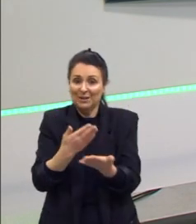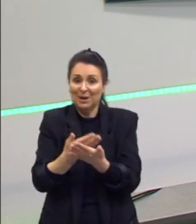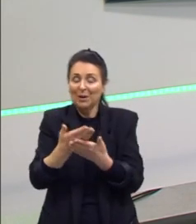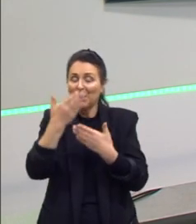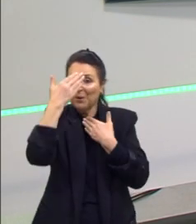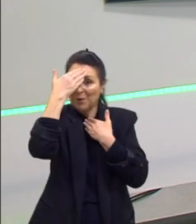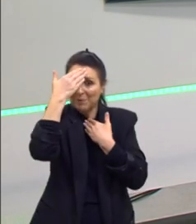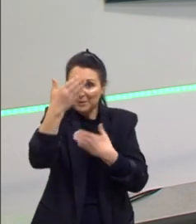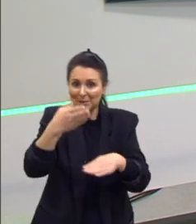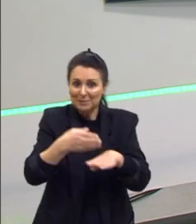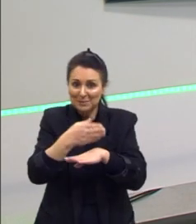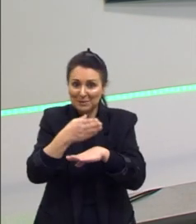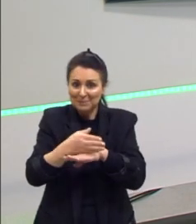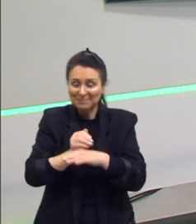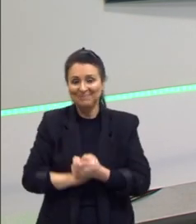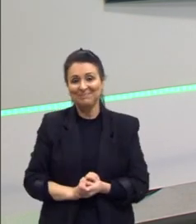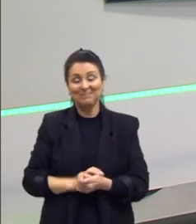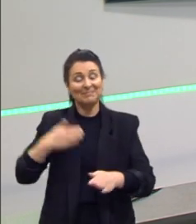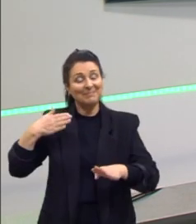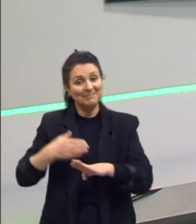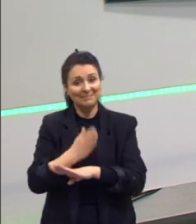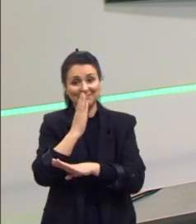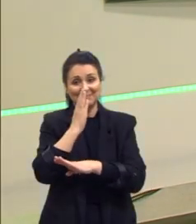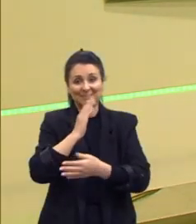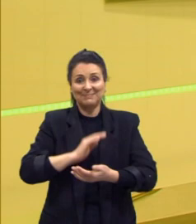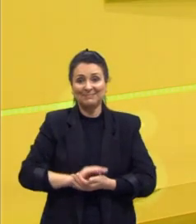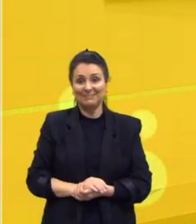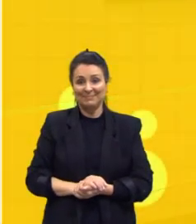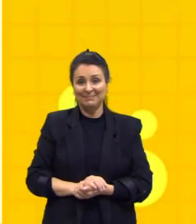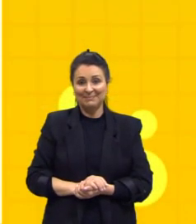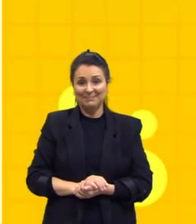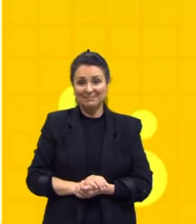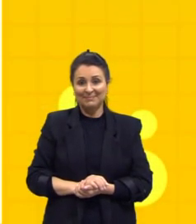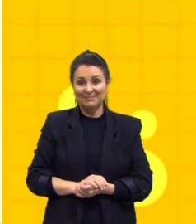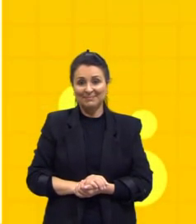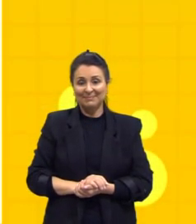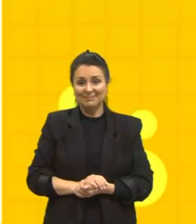agradecer vocês e partiu passar um